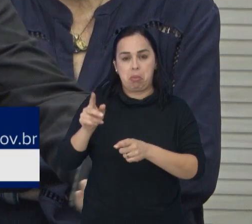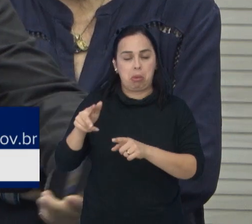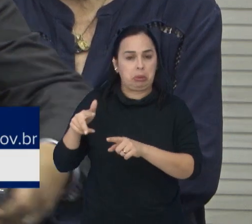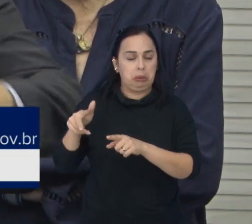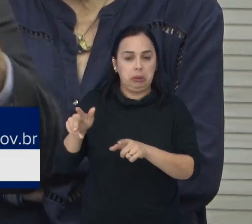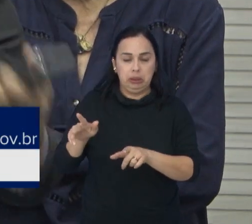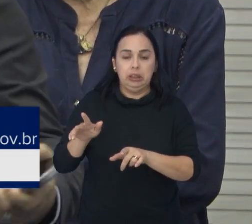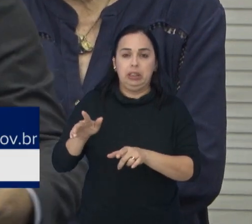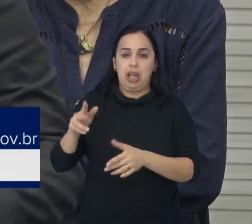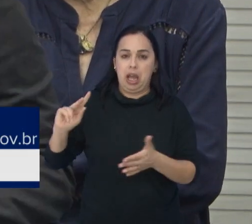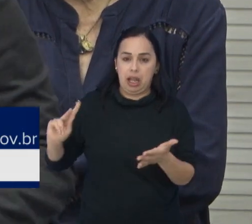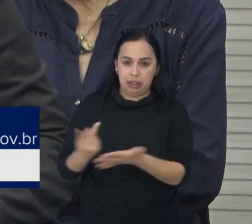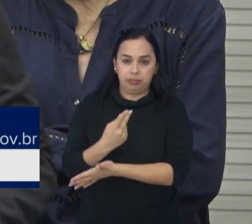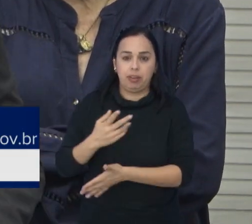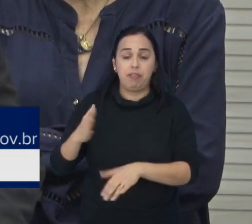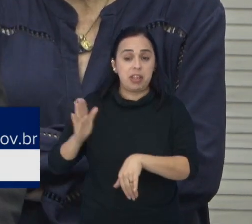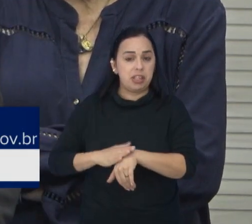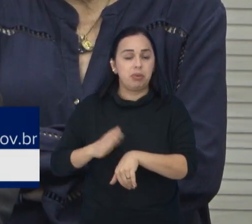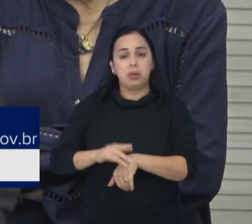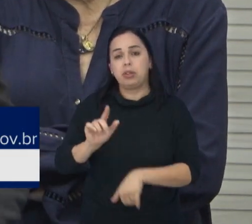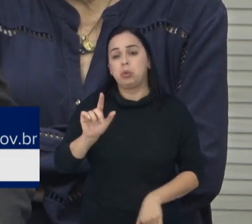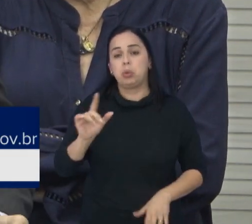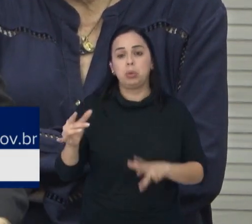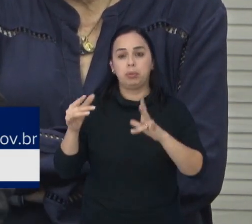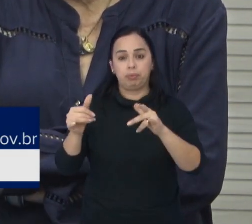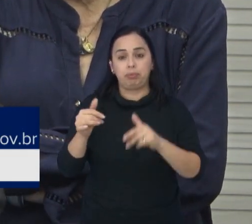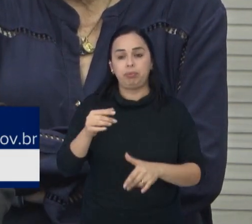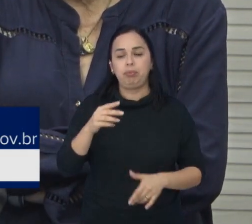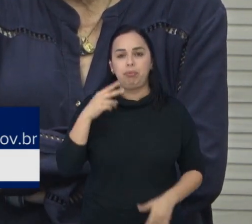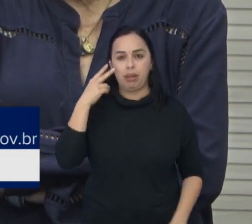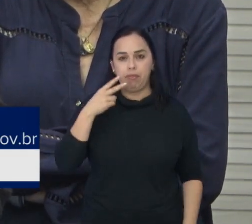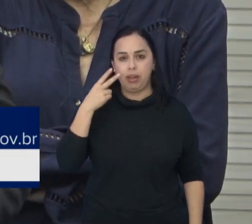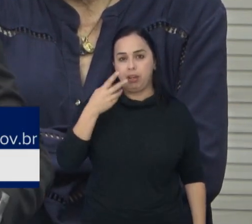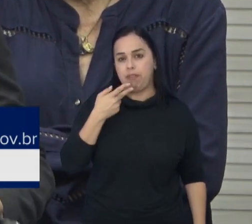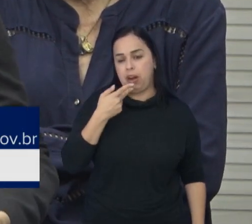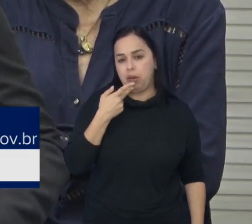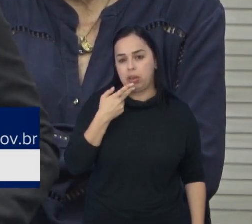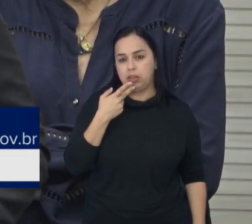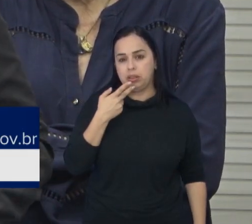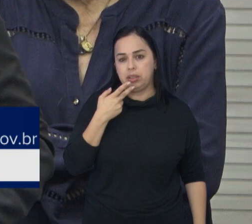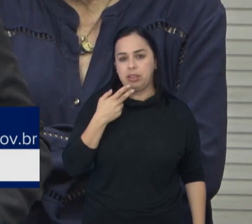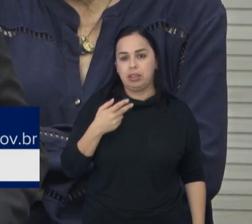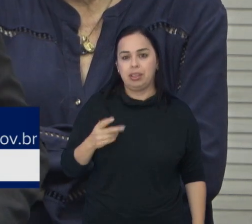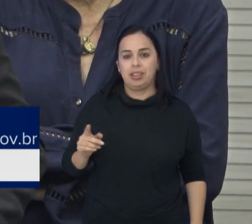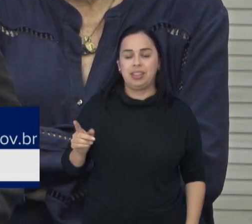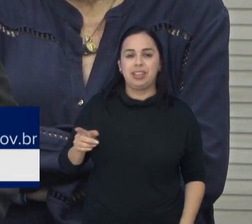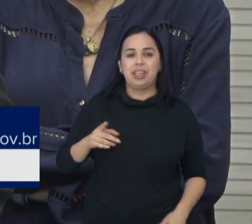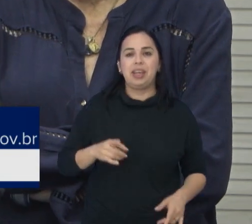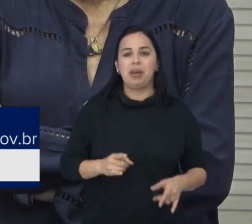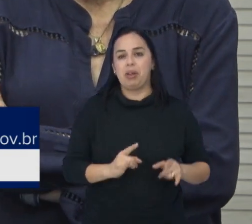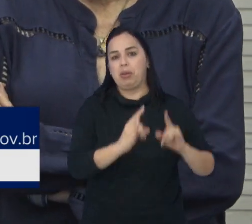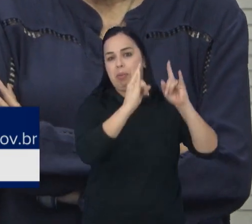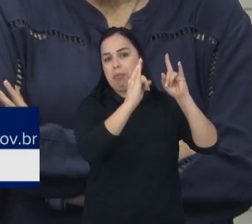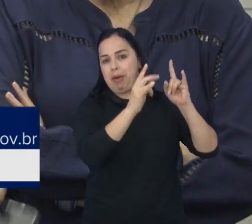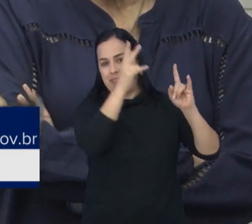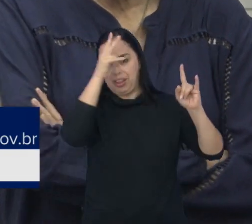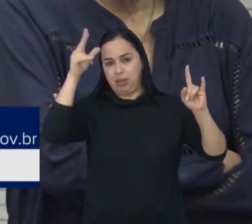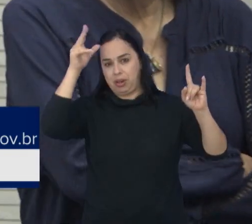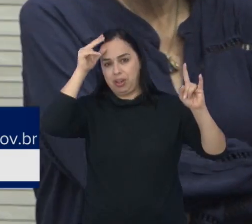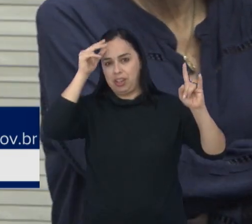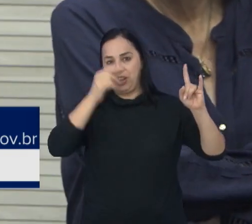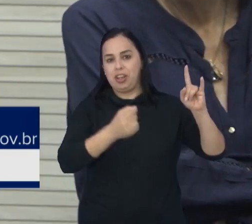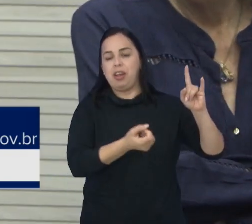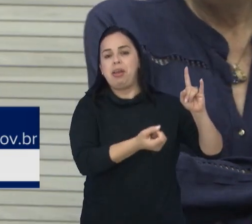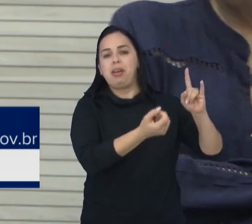aí fazendo de tudo, né? Até a gente ouviu aqui a vereadora citando que o sétimo andar joga sardinha aqui para a